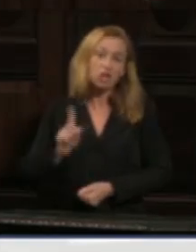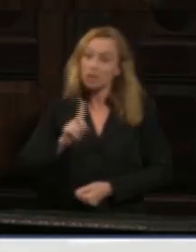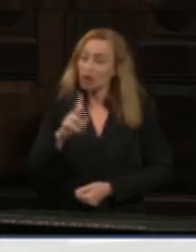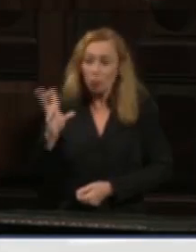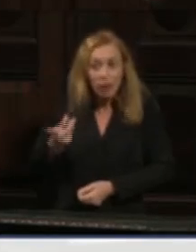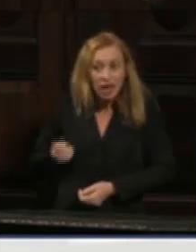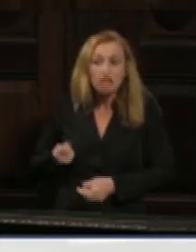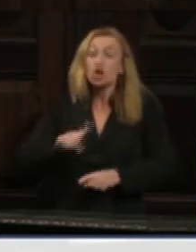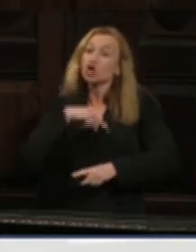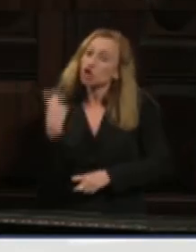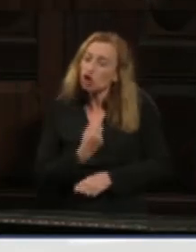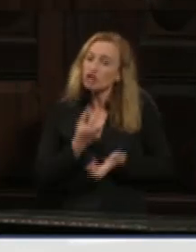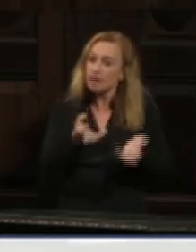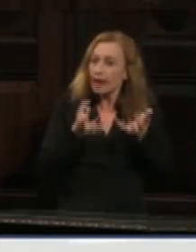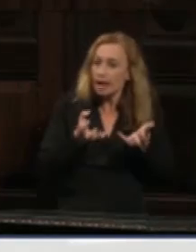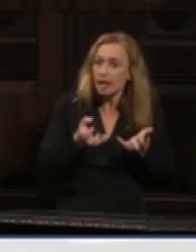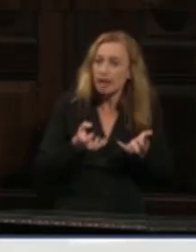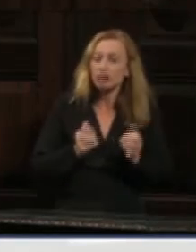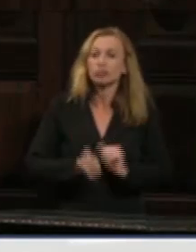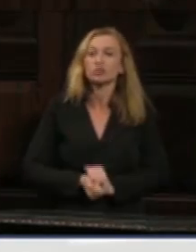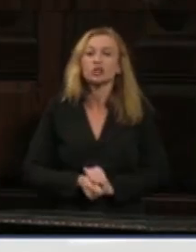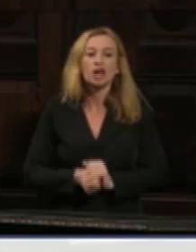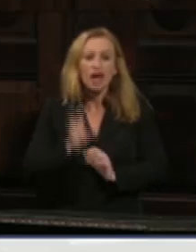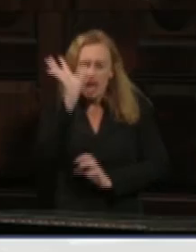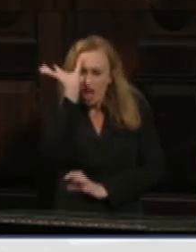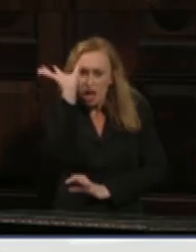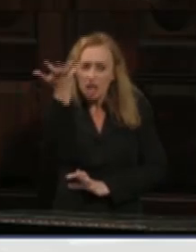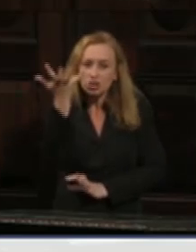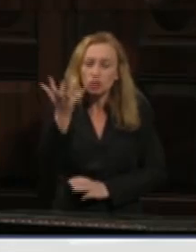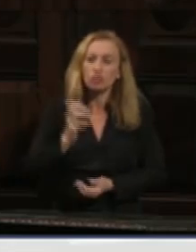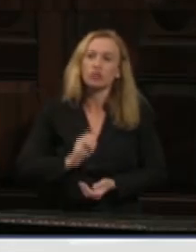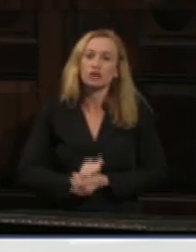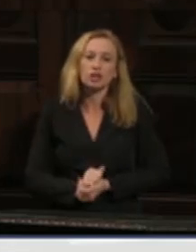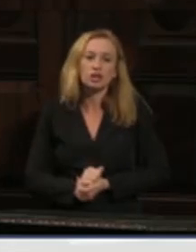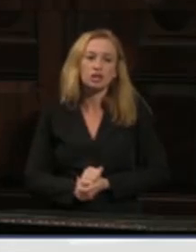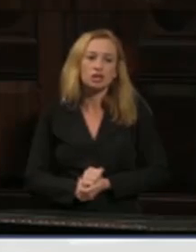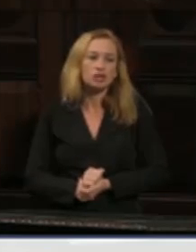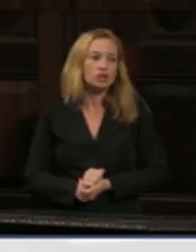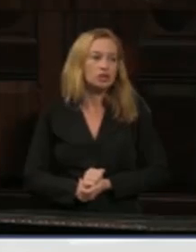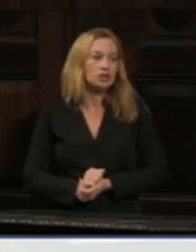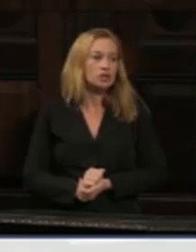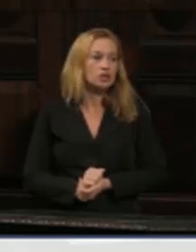nós estamos querendo é dar uma solução